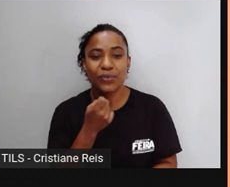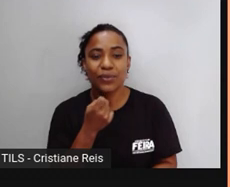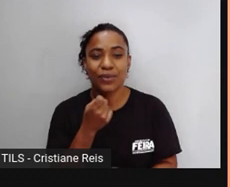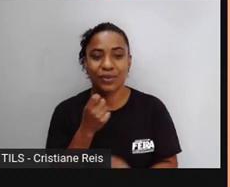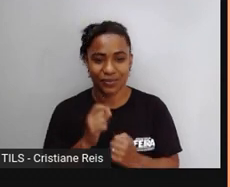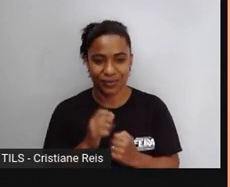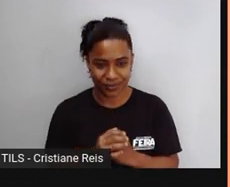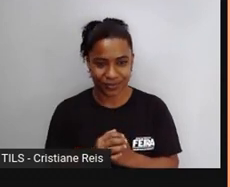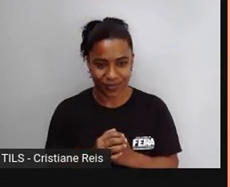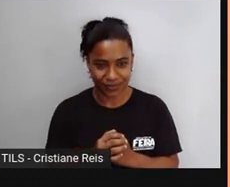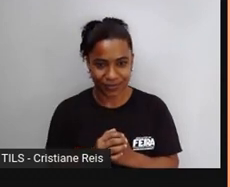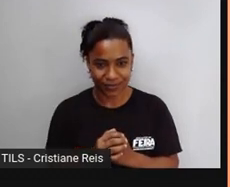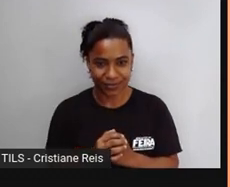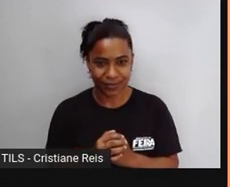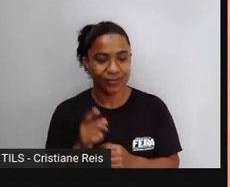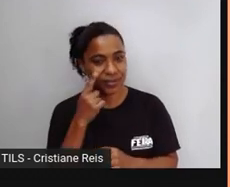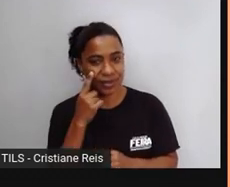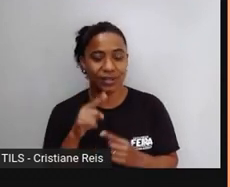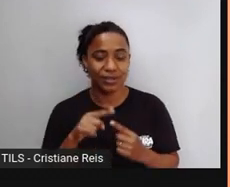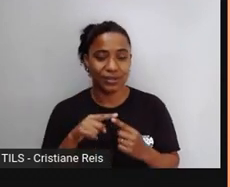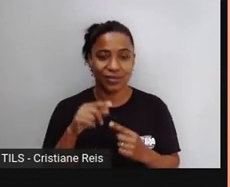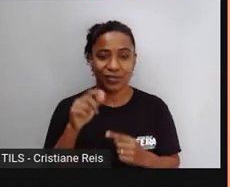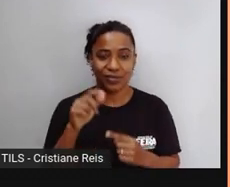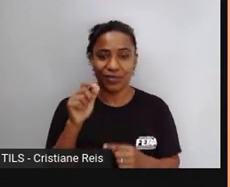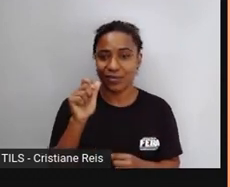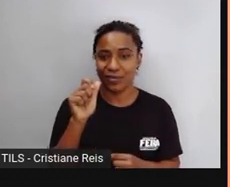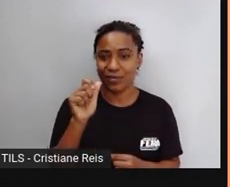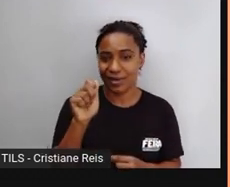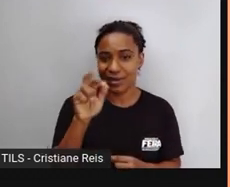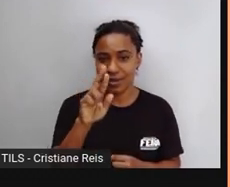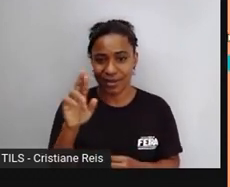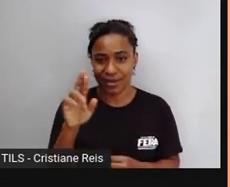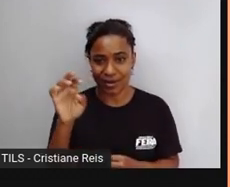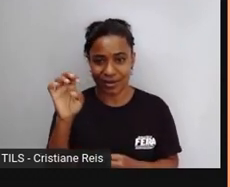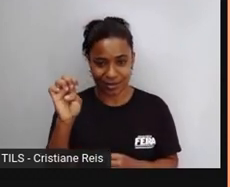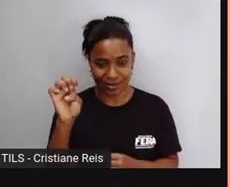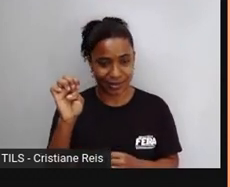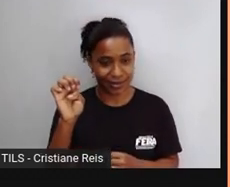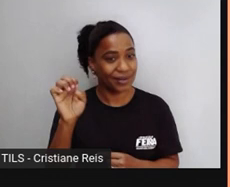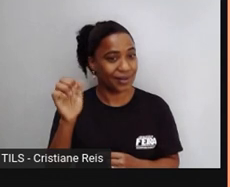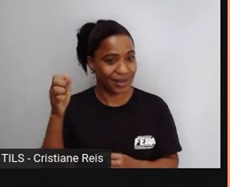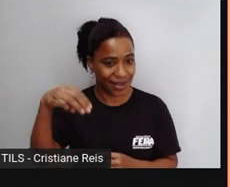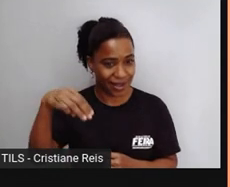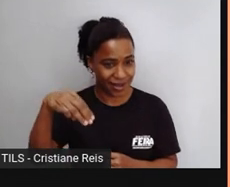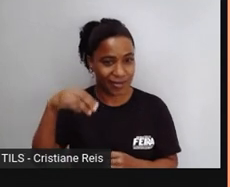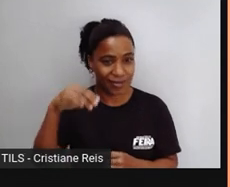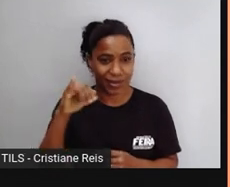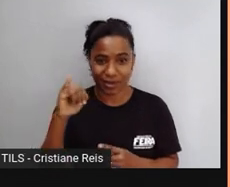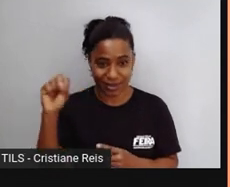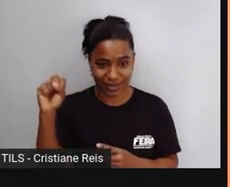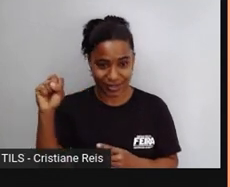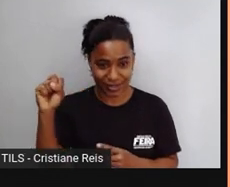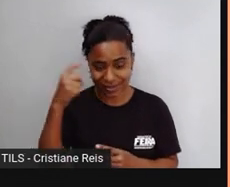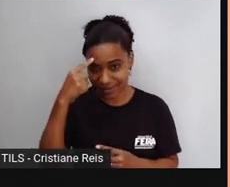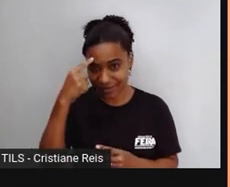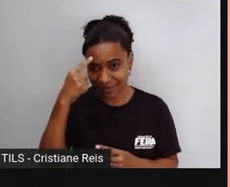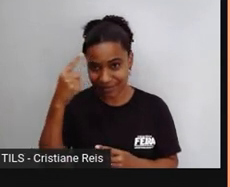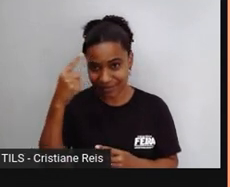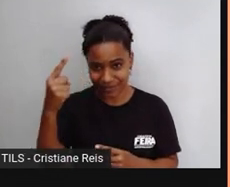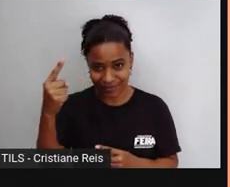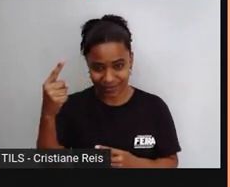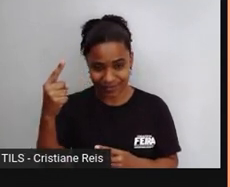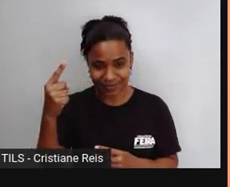vimos am, depois is e agora are. Am, is,